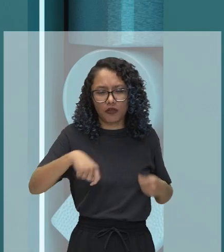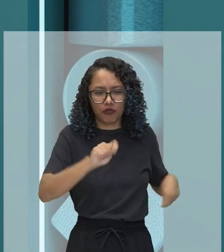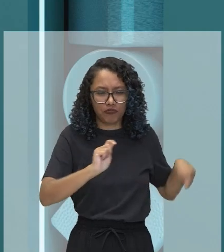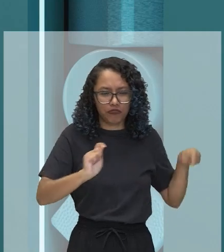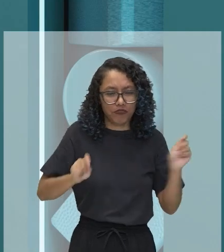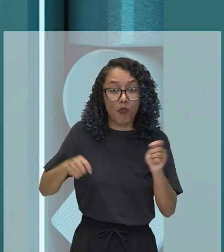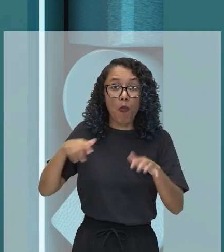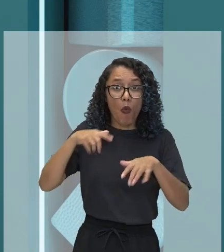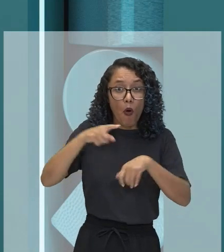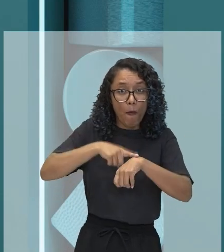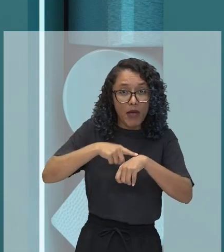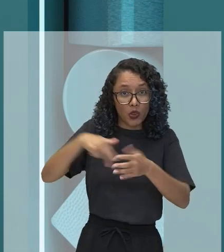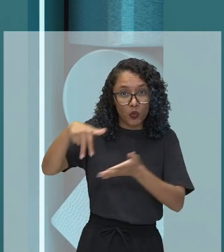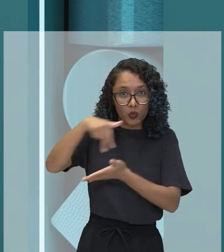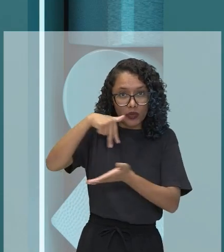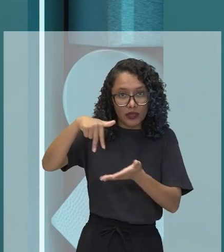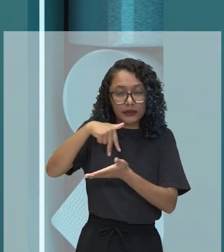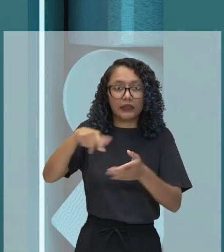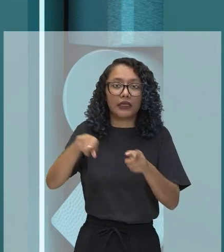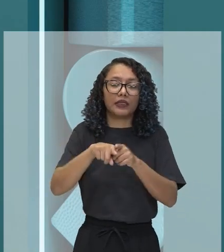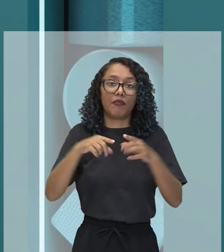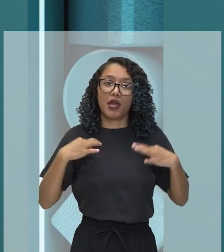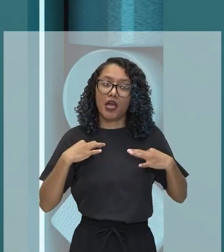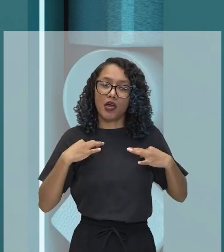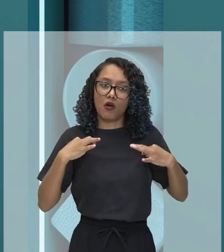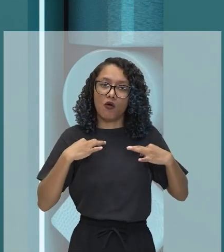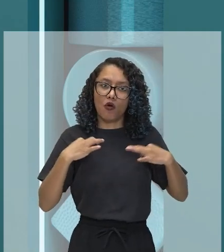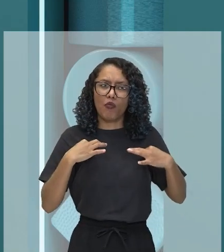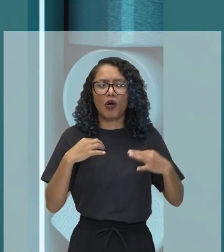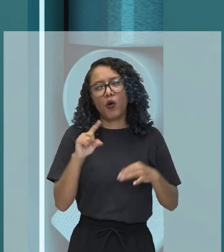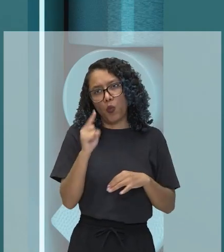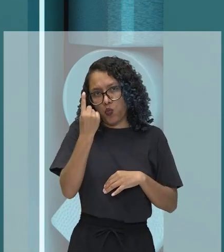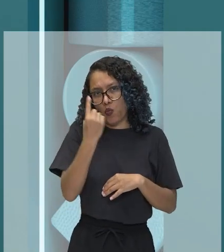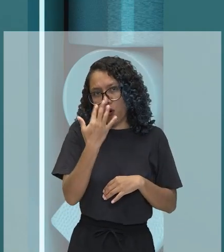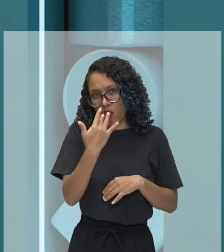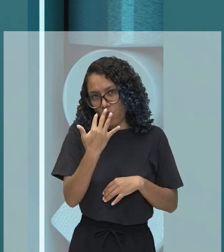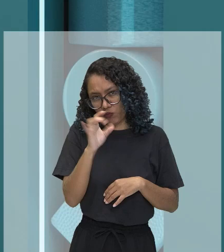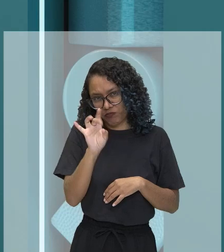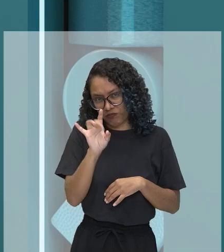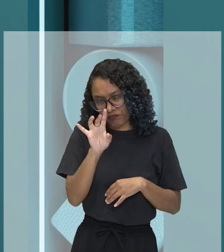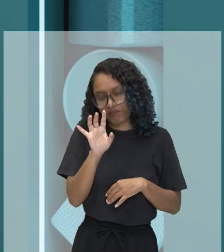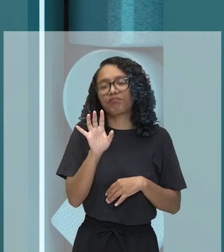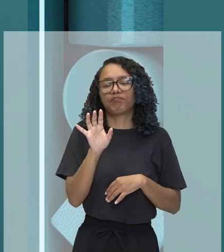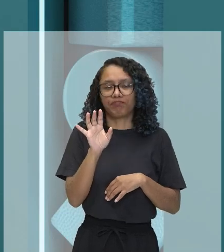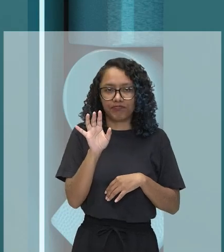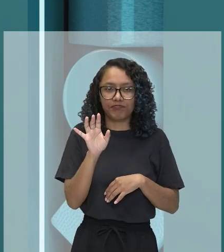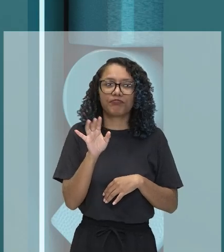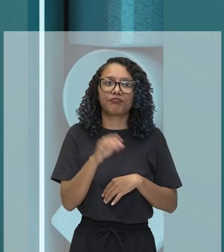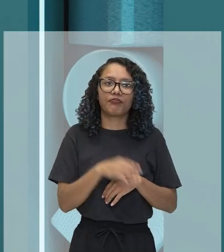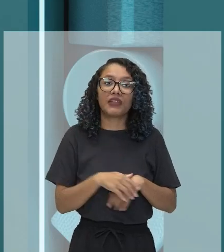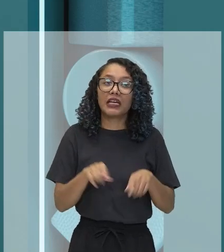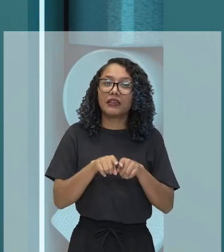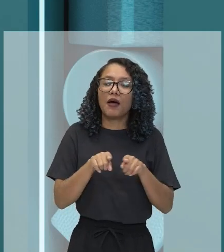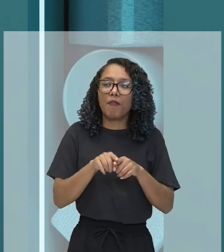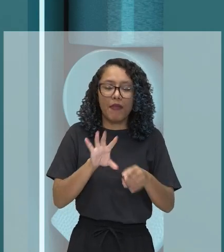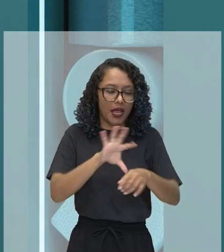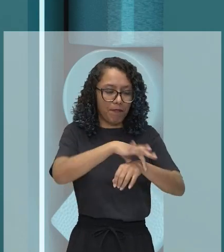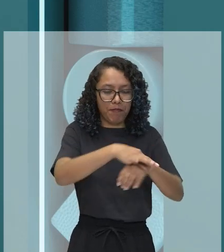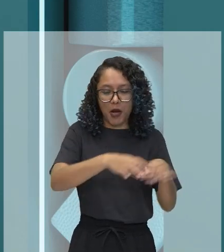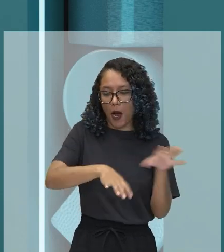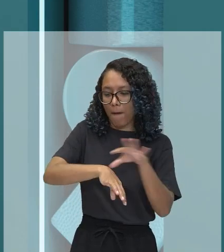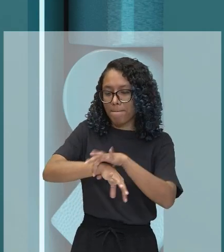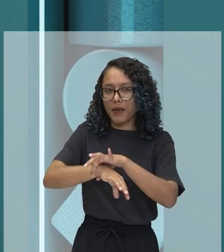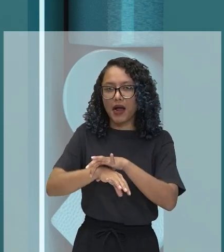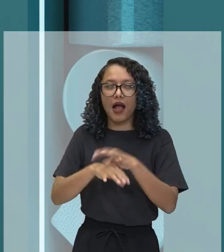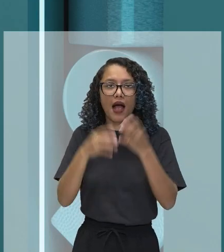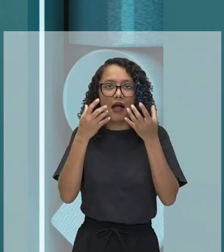da dança. As blusas geralmente são de uma cor só, utilizam adorno nos pulsos e enfeitam os cabelos